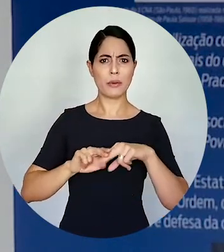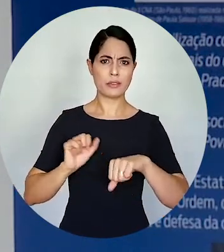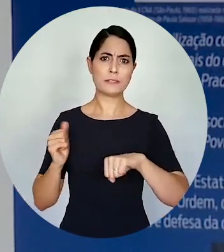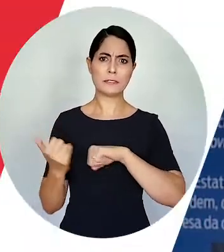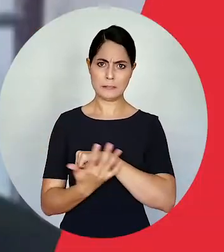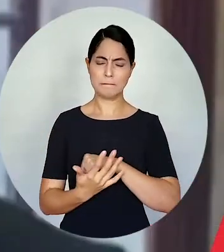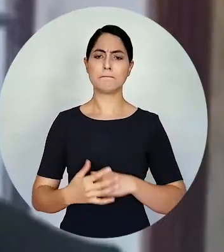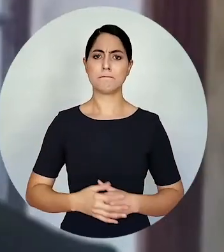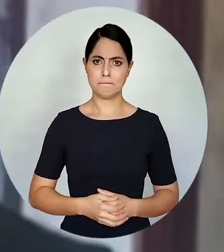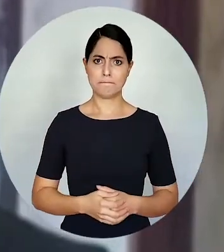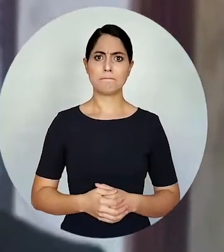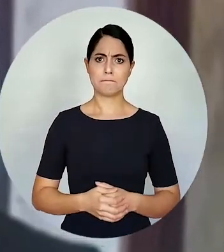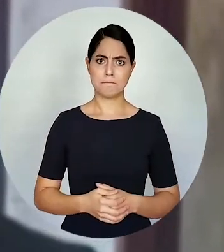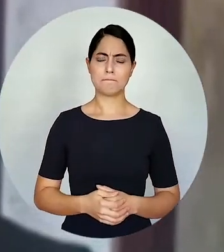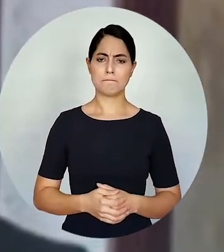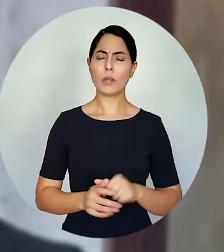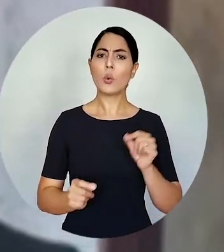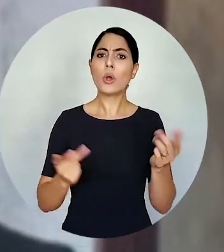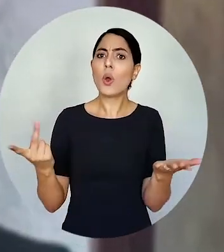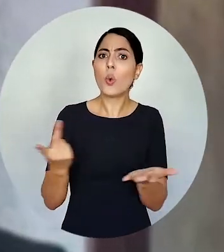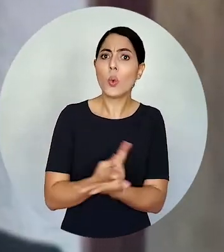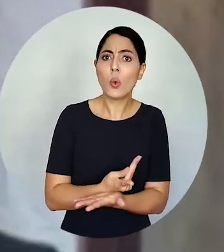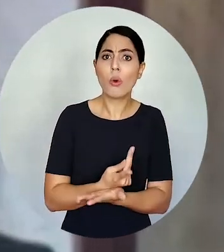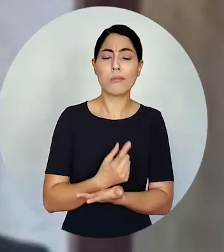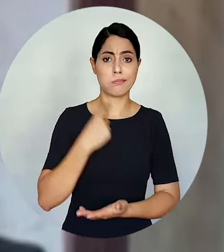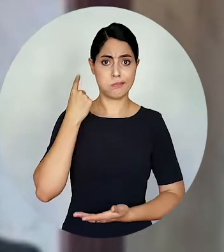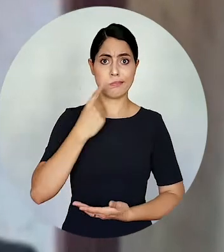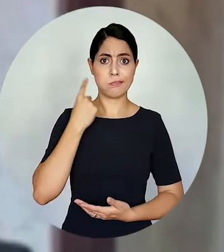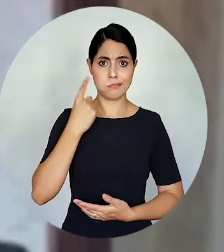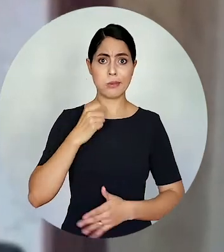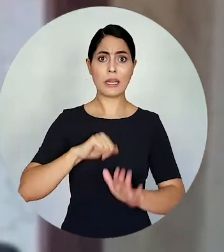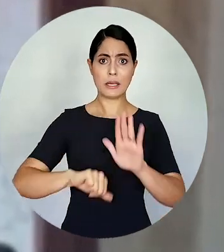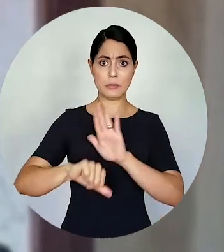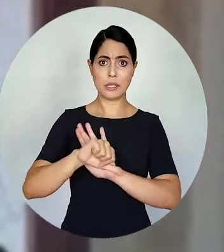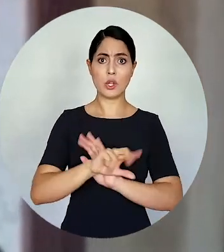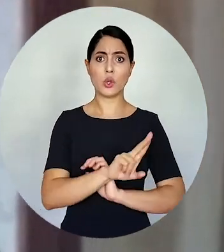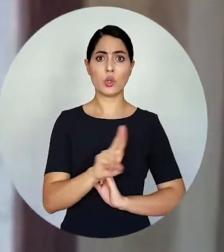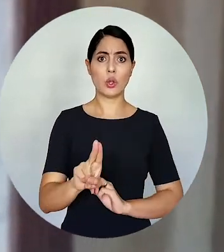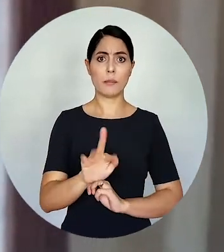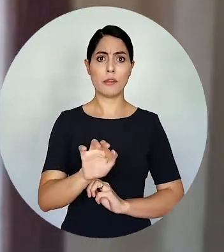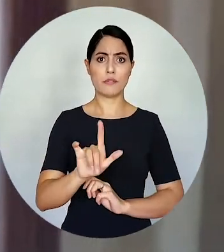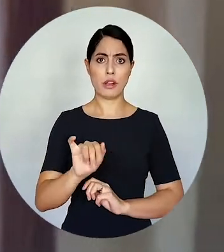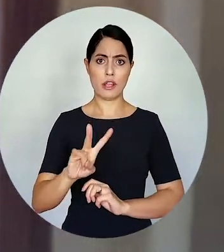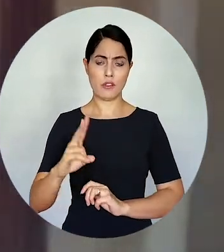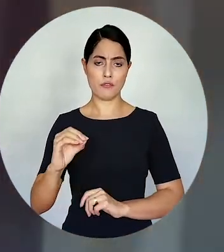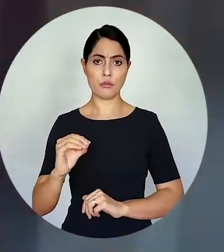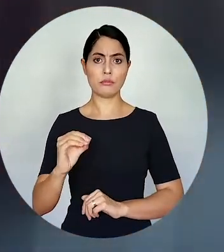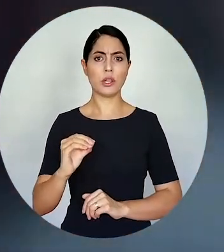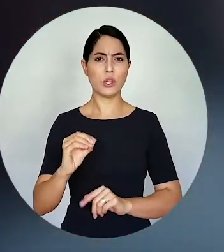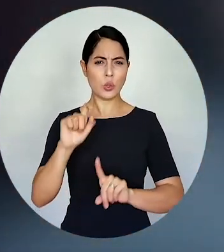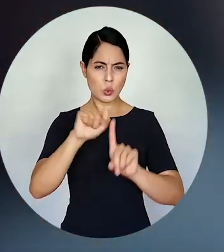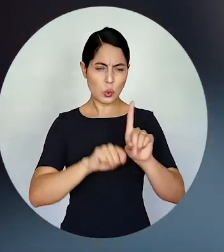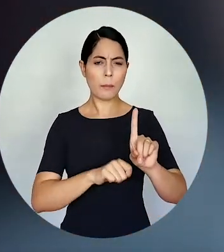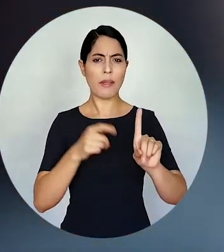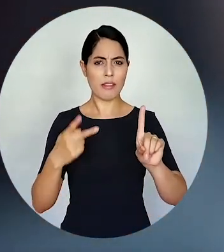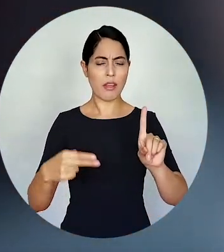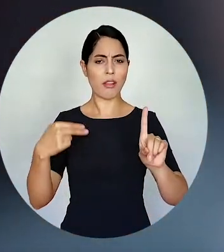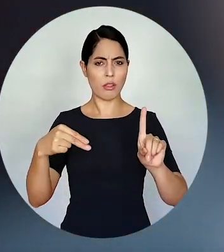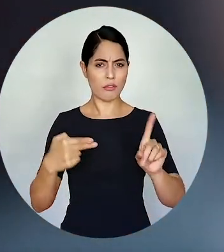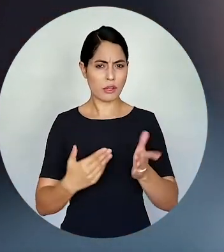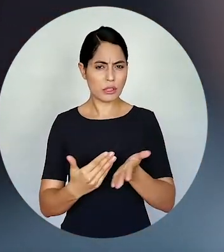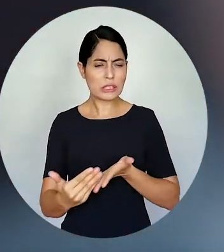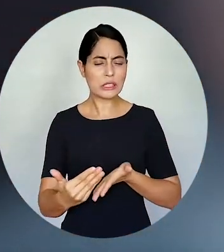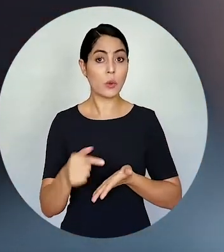Covid-19. A situação aconteceu com o advogado criminalista Flávio Grossi no início deste mês. Mesmo com